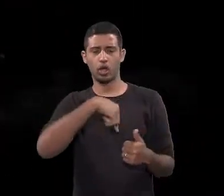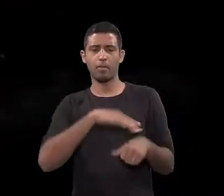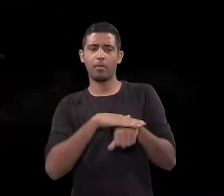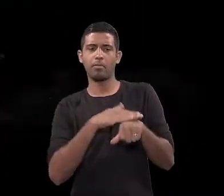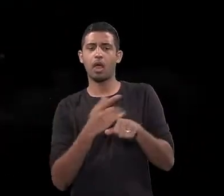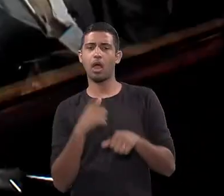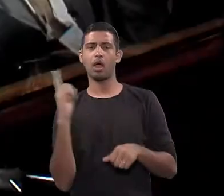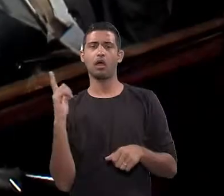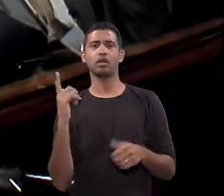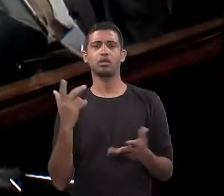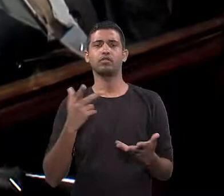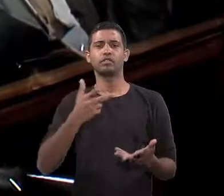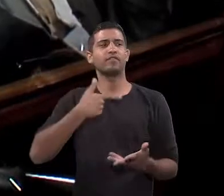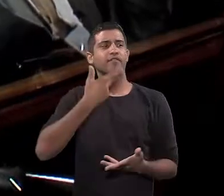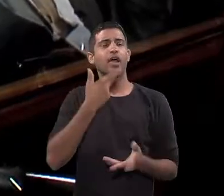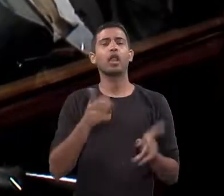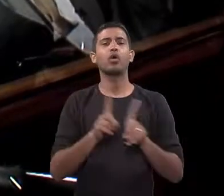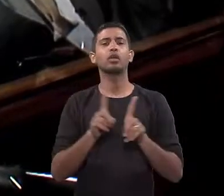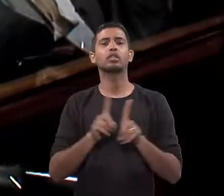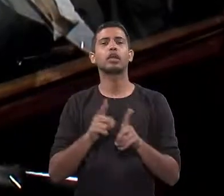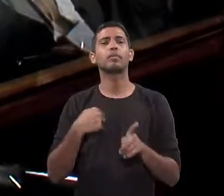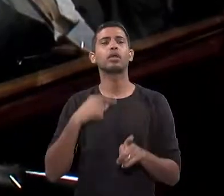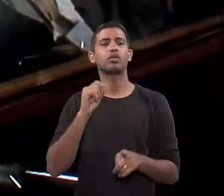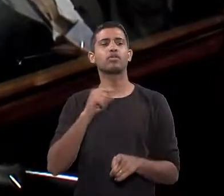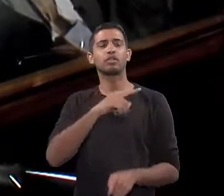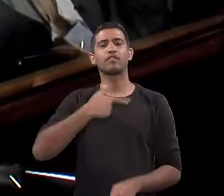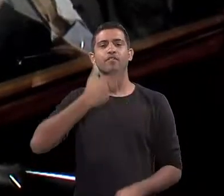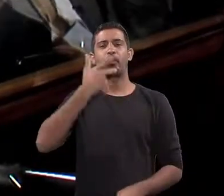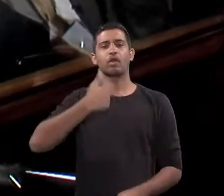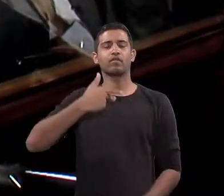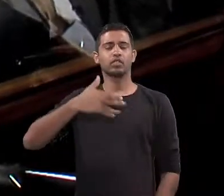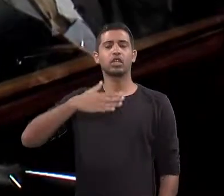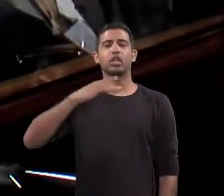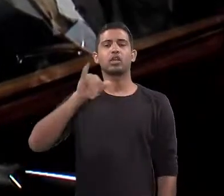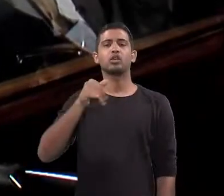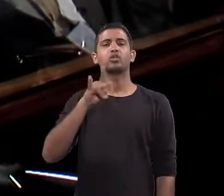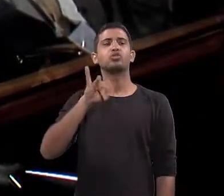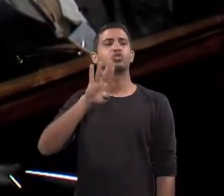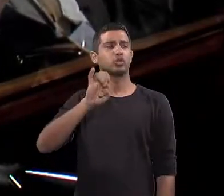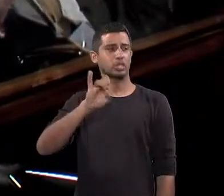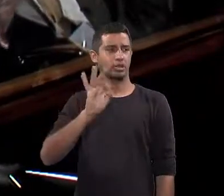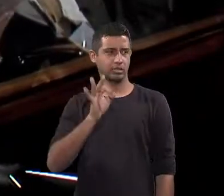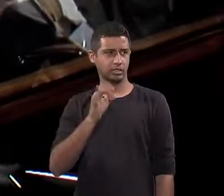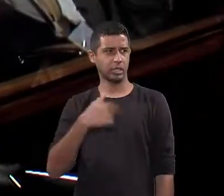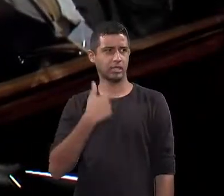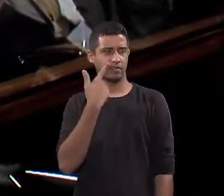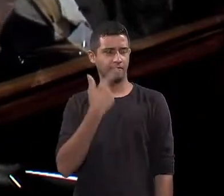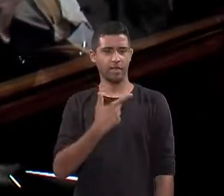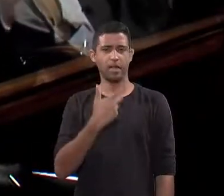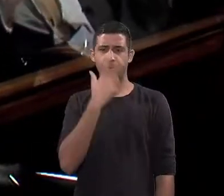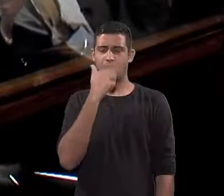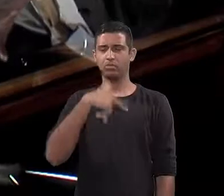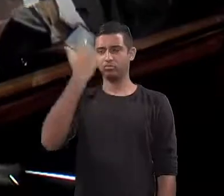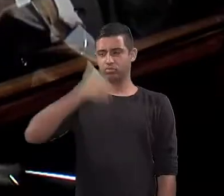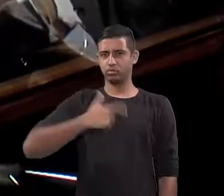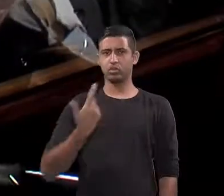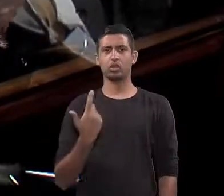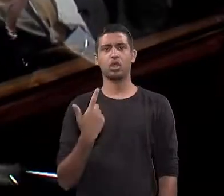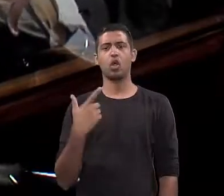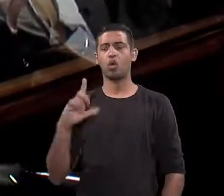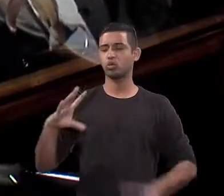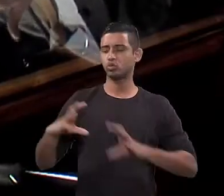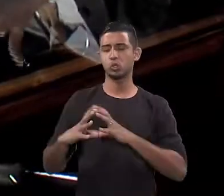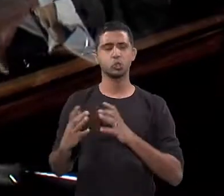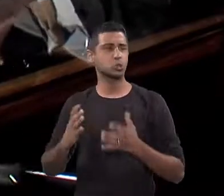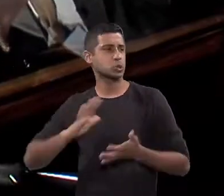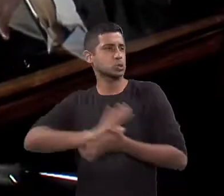conversa antes do programa, Sim. Você falou também da questão de você ser judeu e o quanto isso cria uma identificação também com